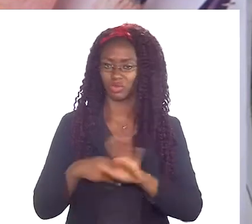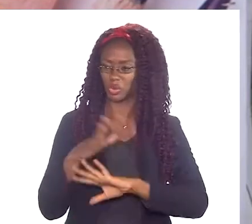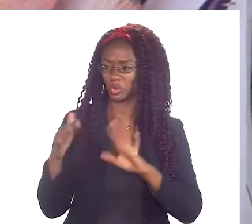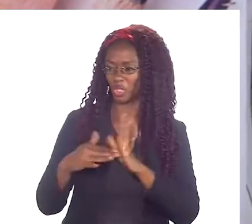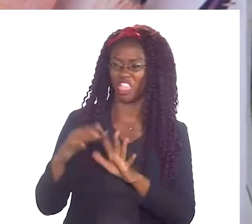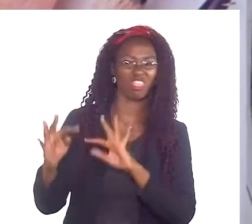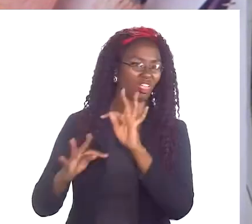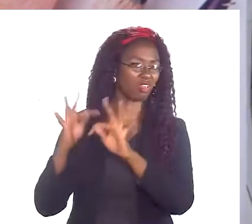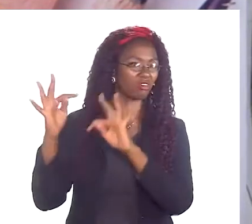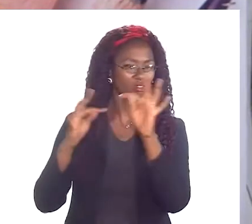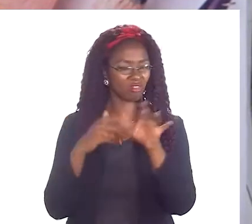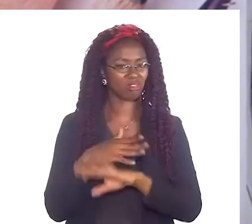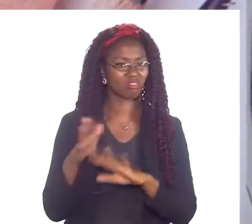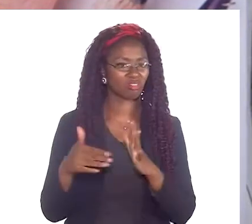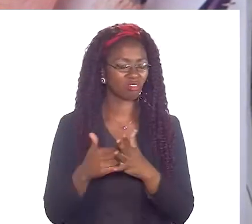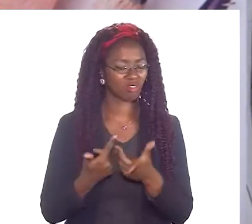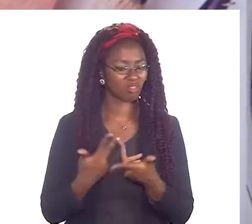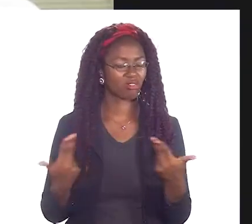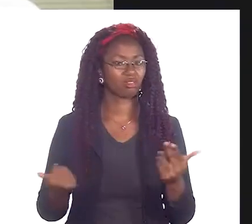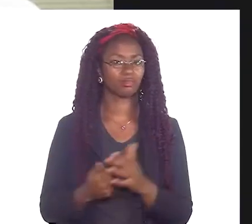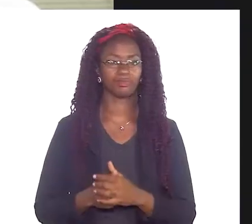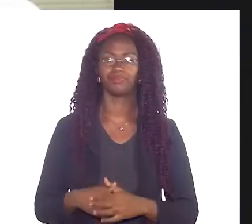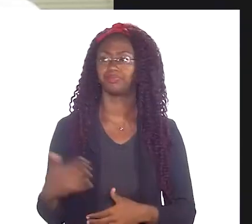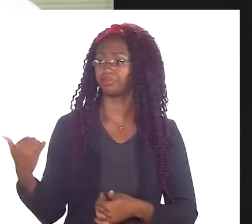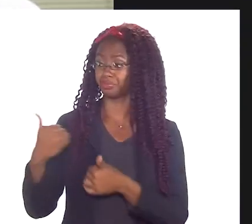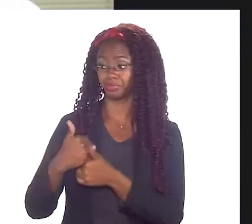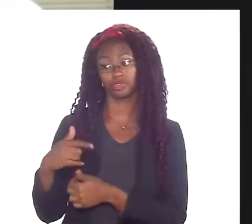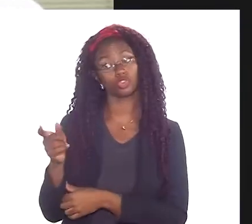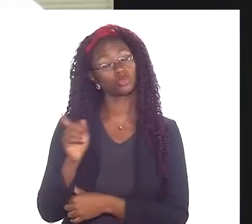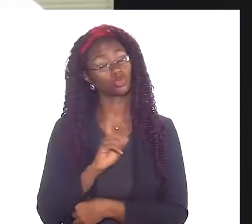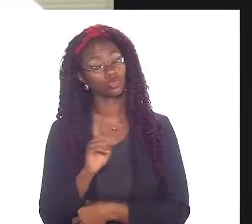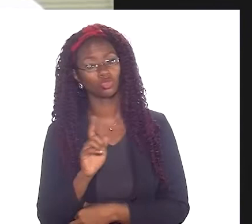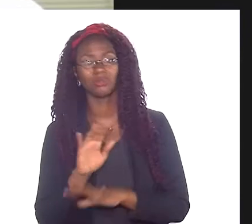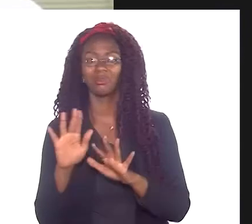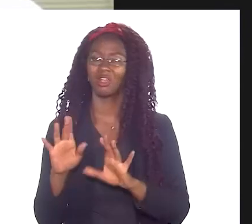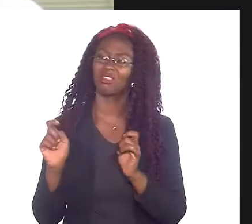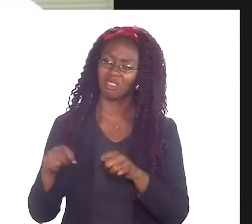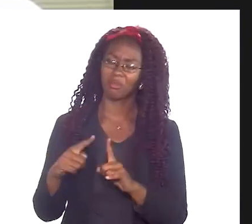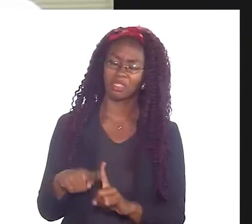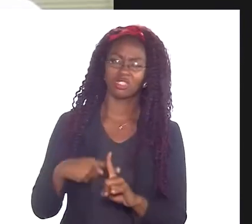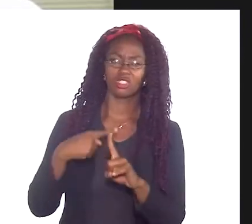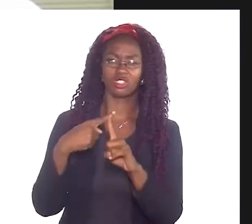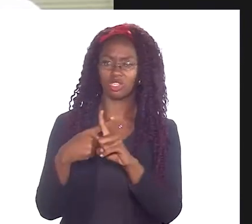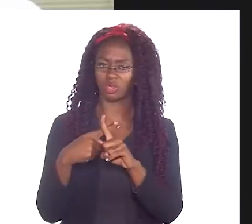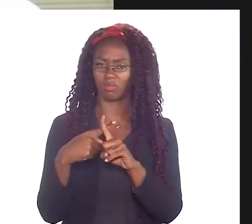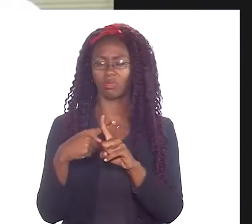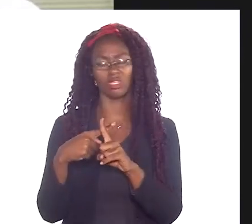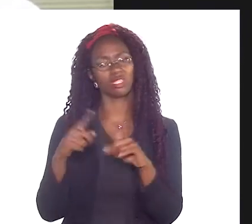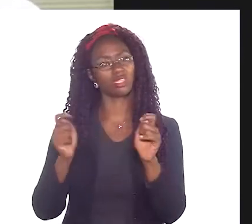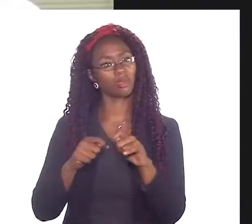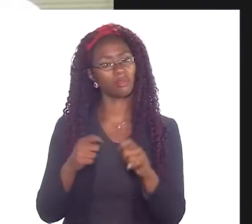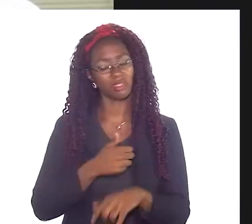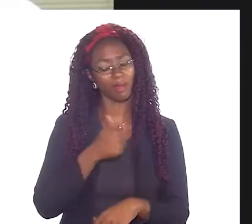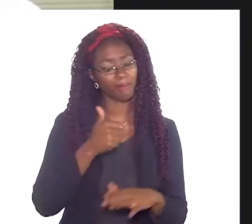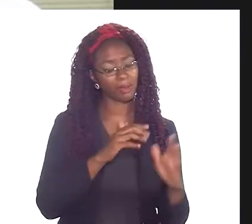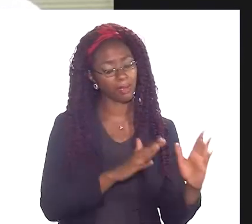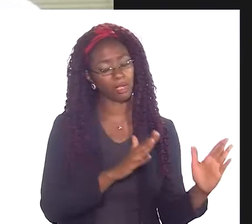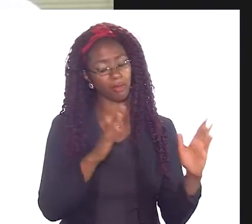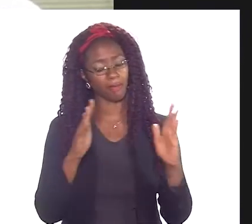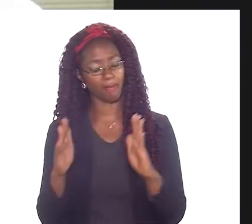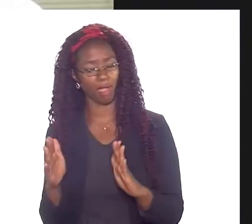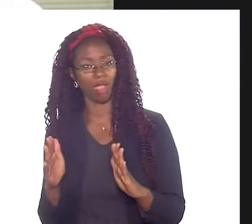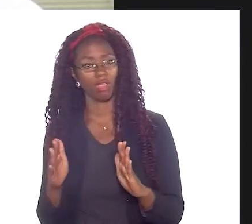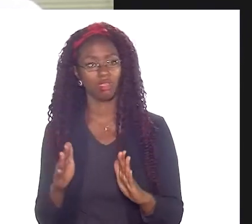Com todos esses recursos, de nas redes? Eu não digo que substitui, mas ela pode somar. Ela pode ser uma primeira